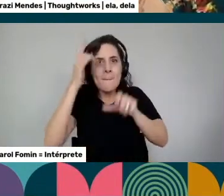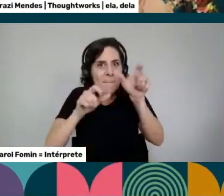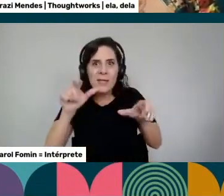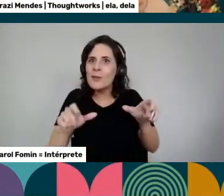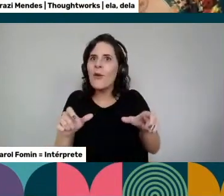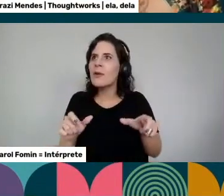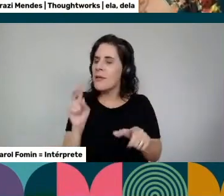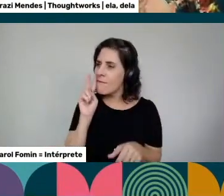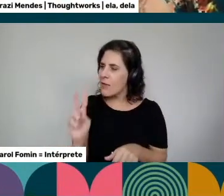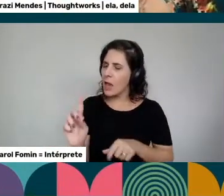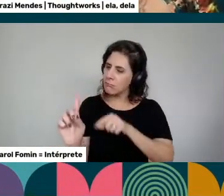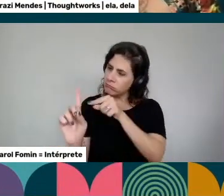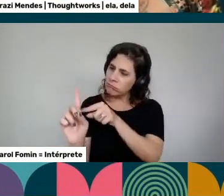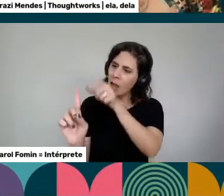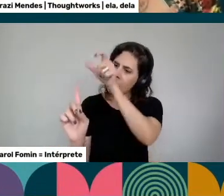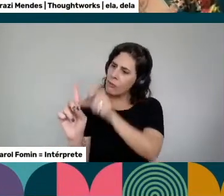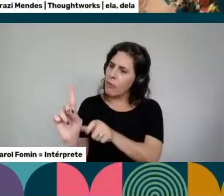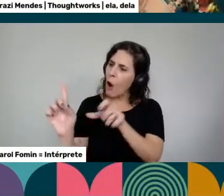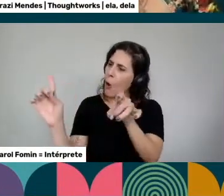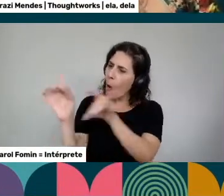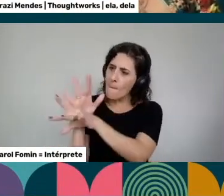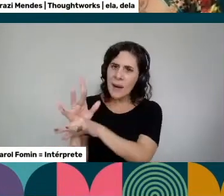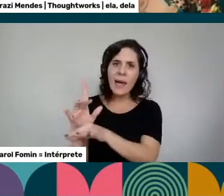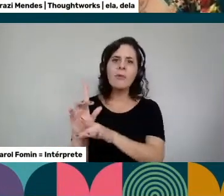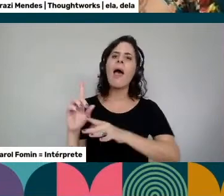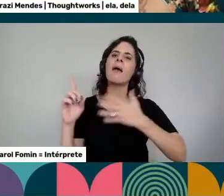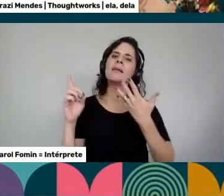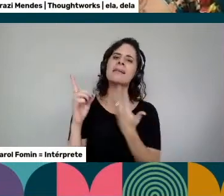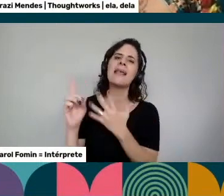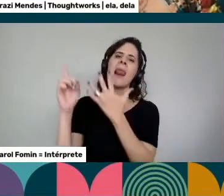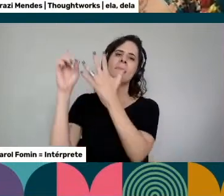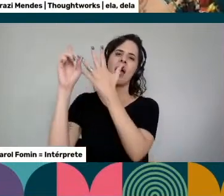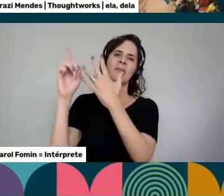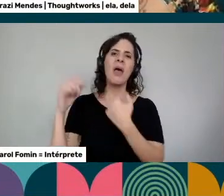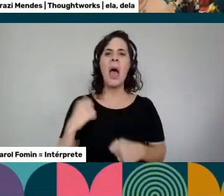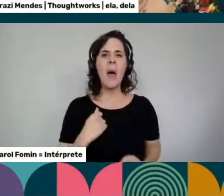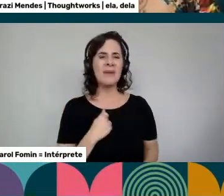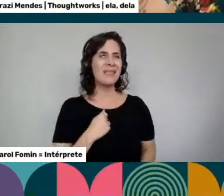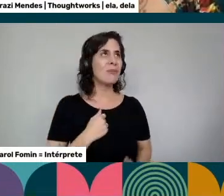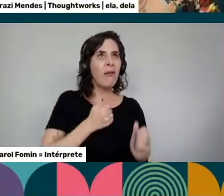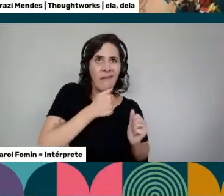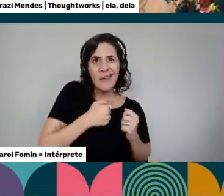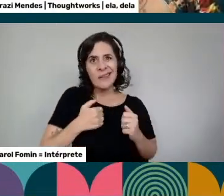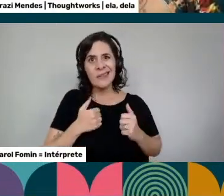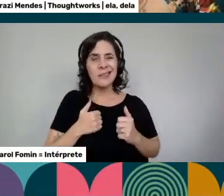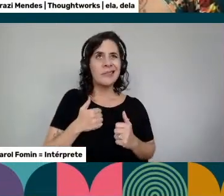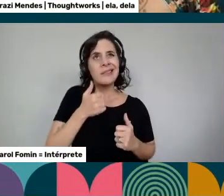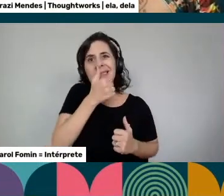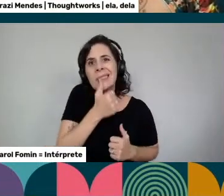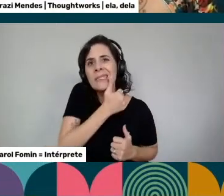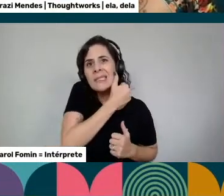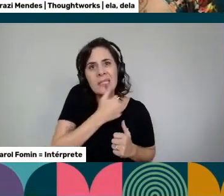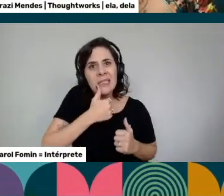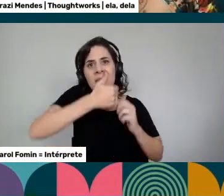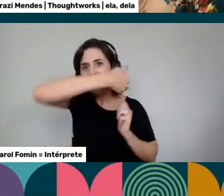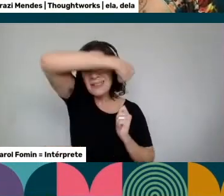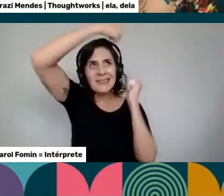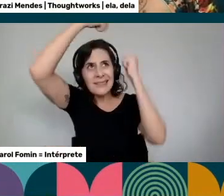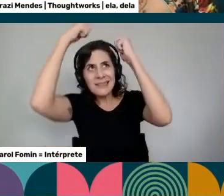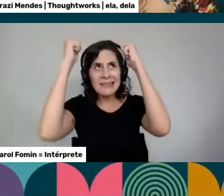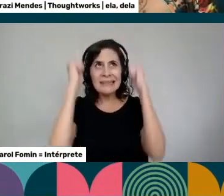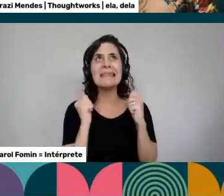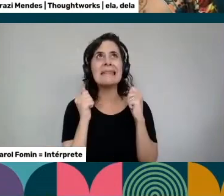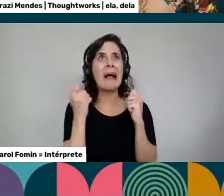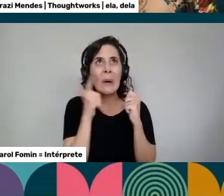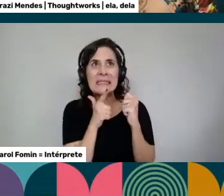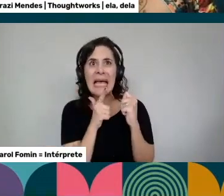celebradas na sua inteireza, né, e não ter que se cortar para se encaixar, né, ou se esticar para fazer caber. Então, acho que a mensagem é